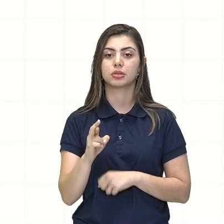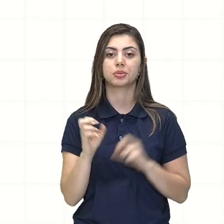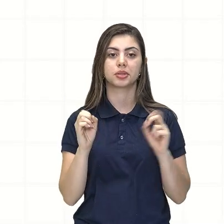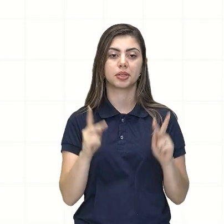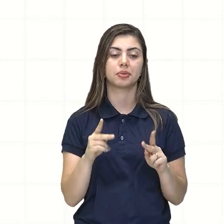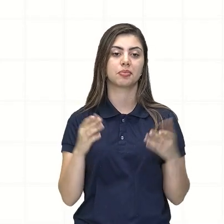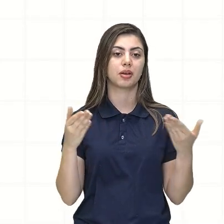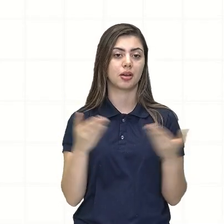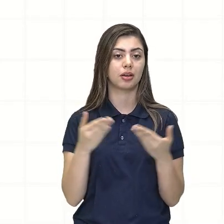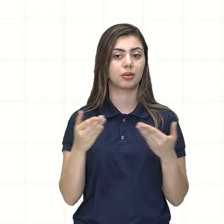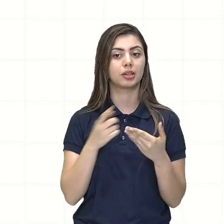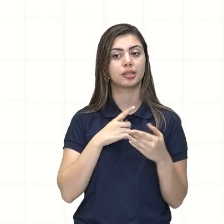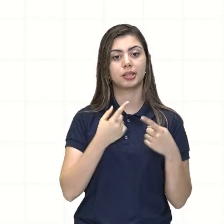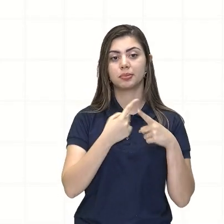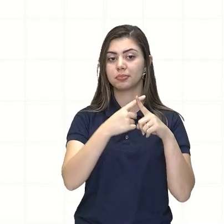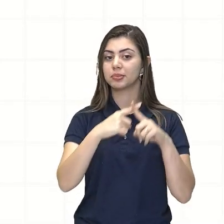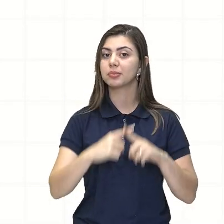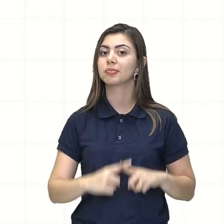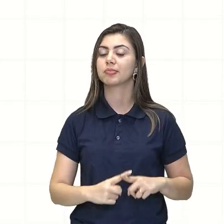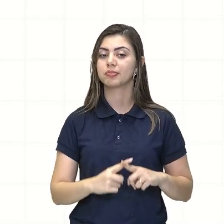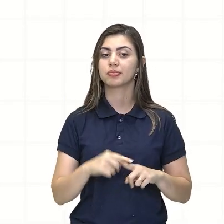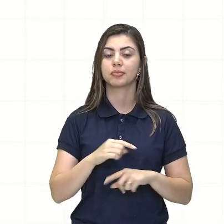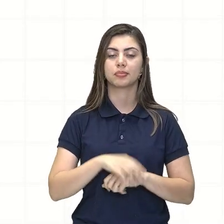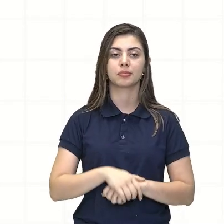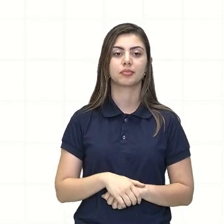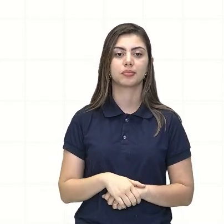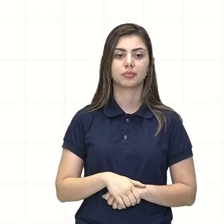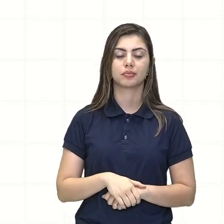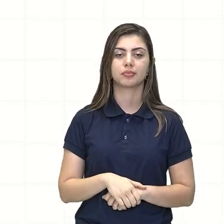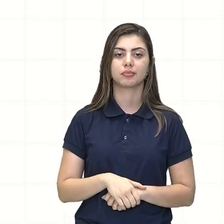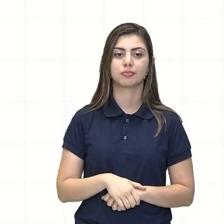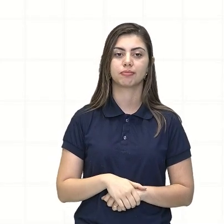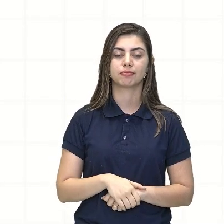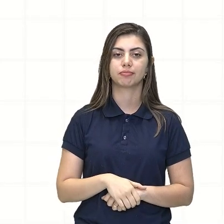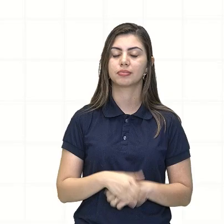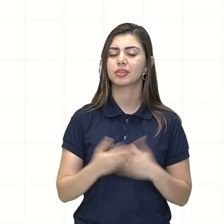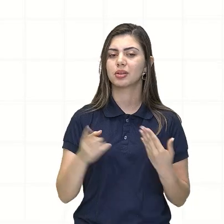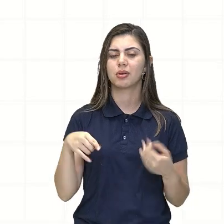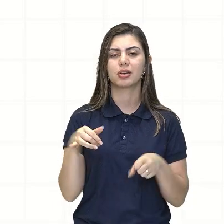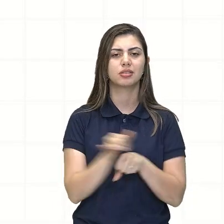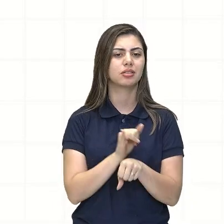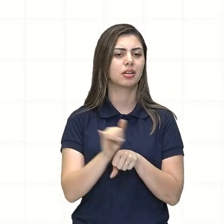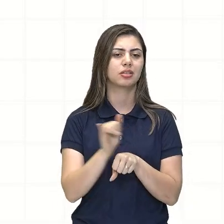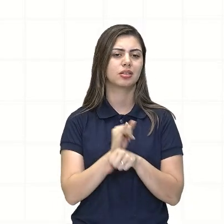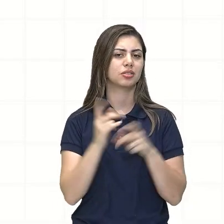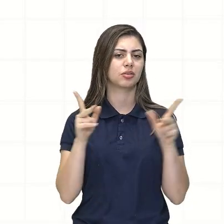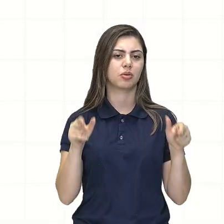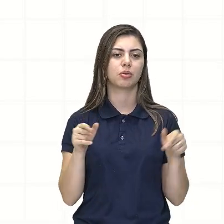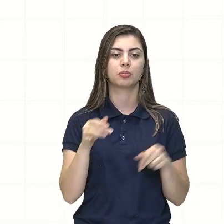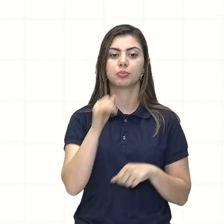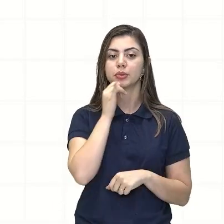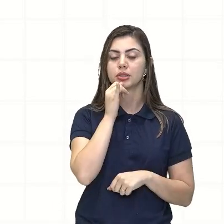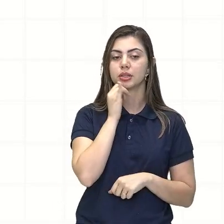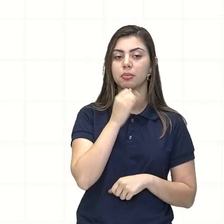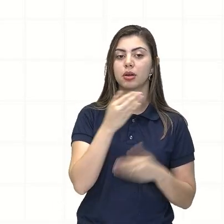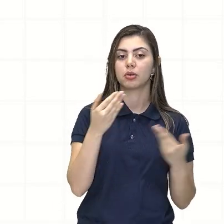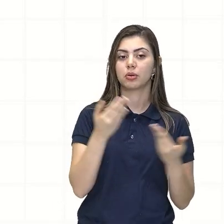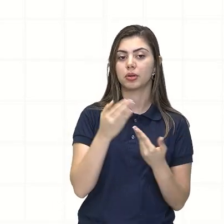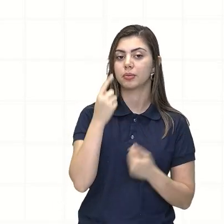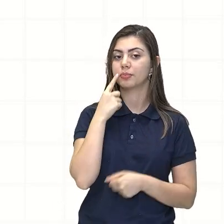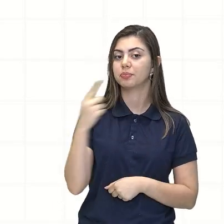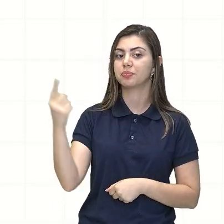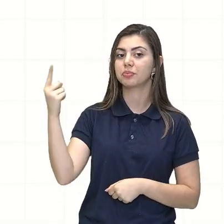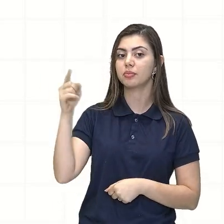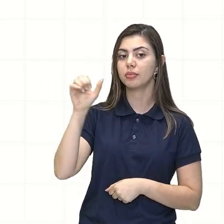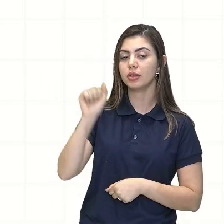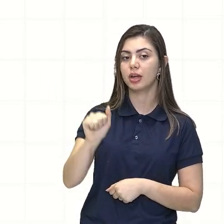né, multiplicações aqui. Fazendo do mesmo jeito, pessoal. Vamos lá, sinais.